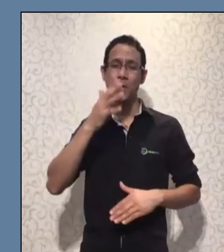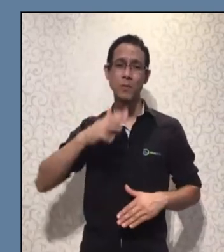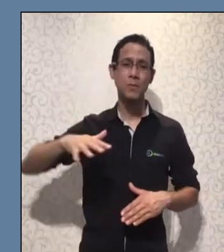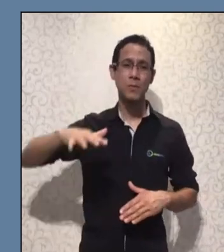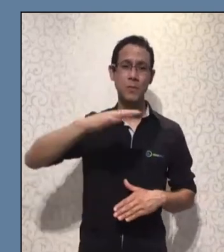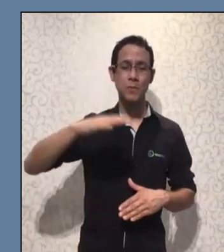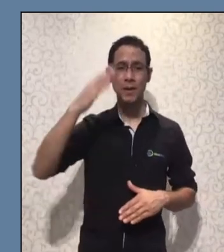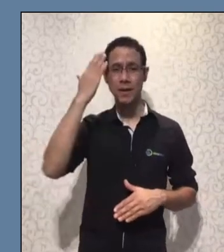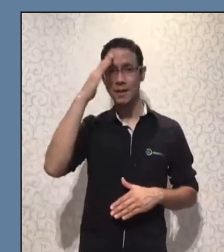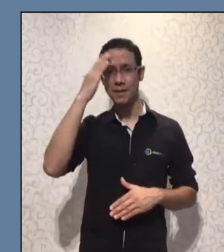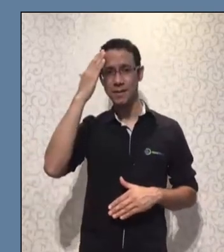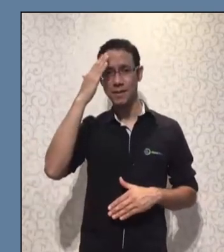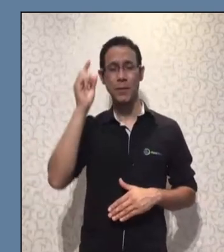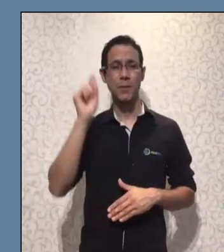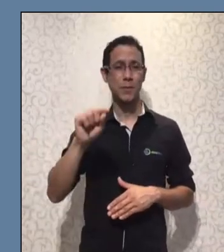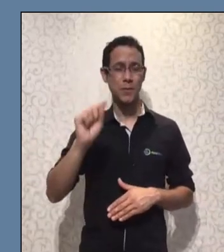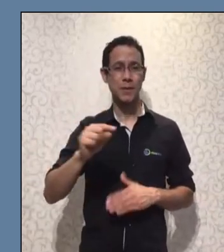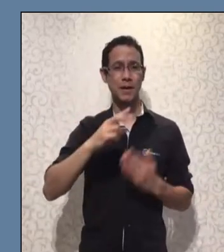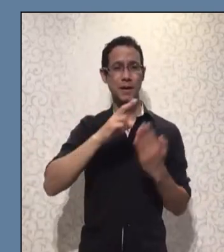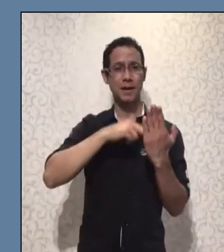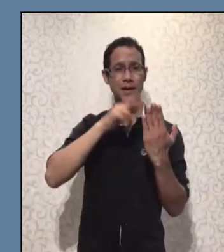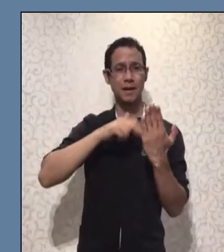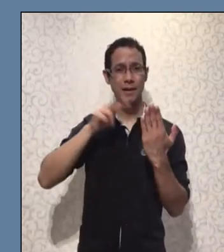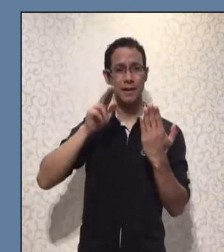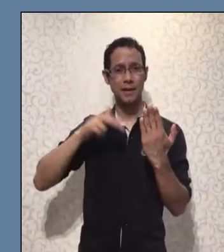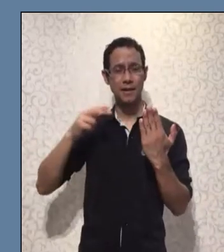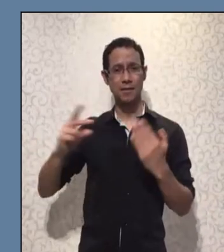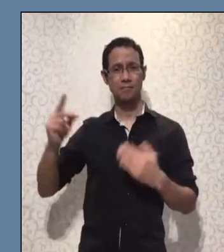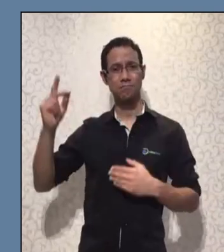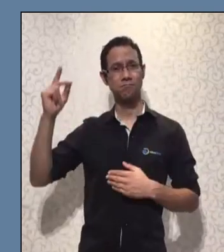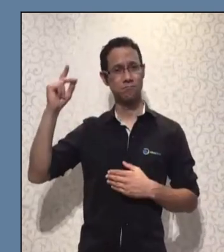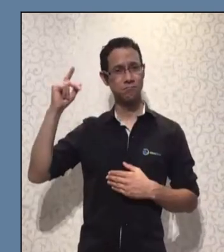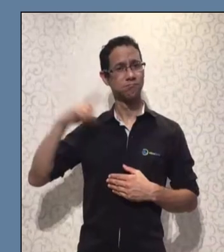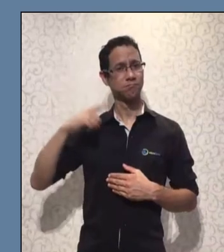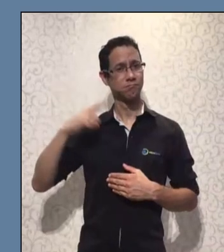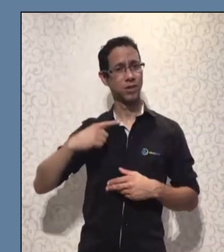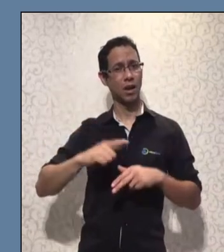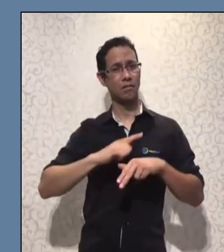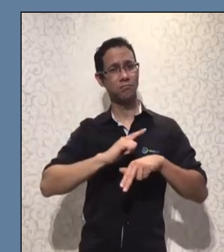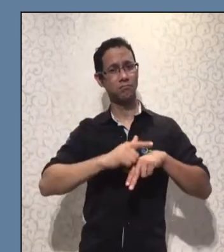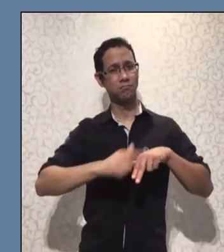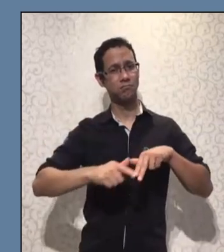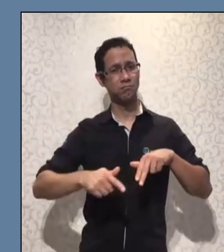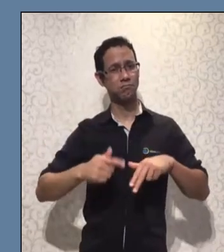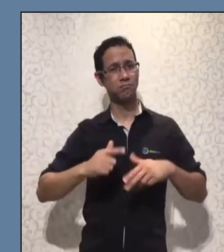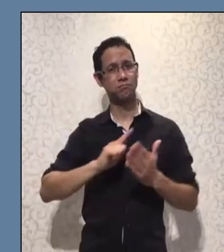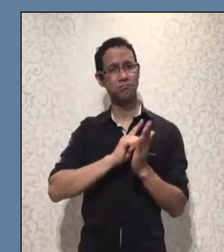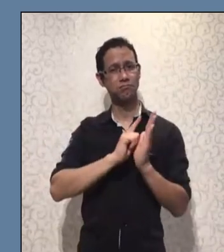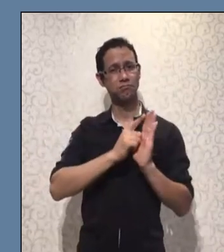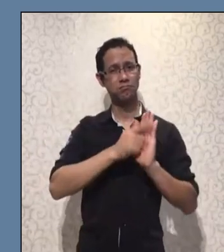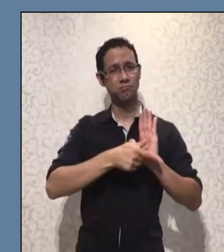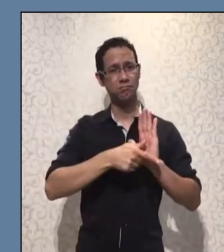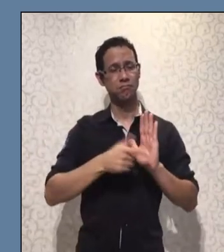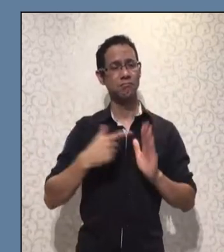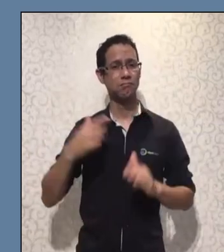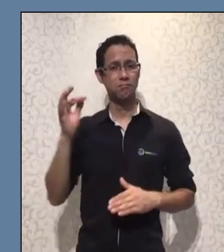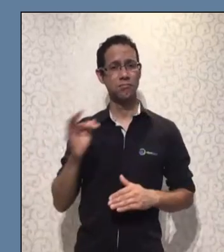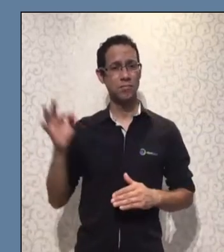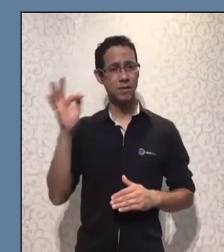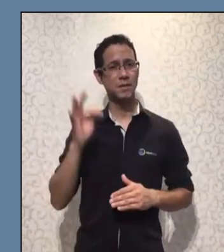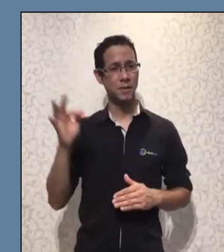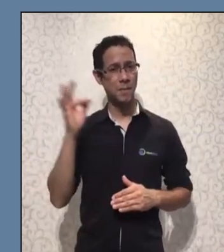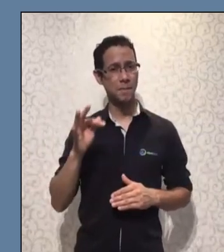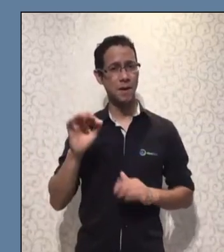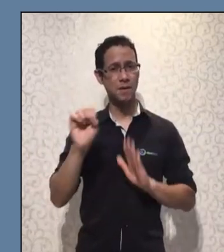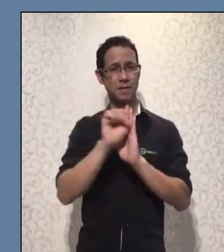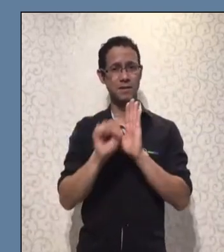entendimento daquelas pinturas históricas, que é um gênero, né, um gênero acadêmico, do século